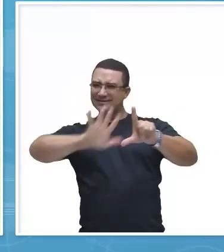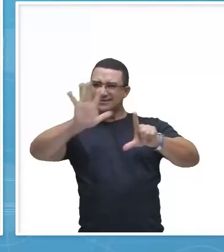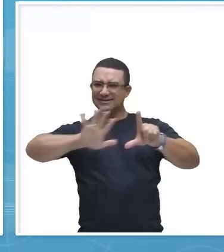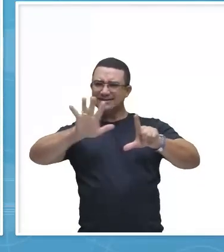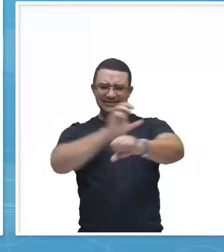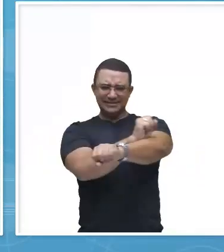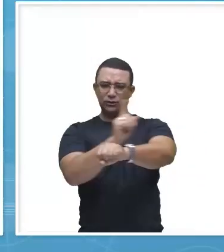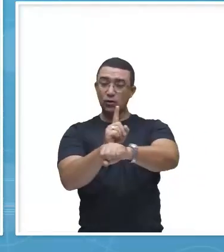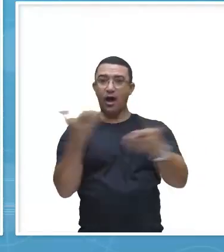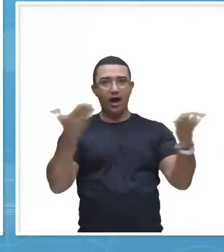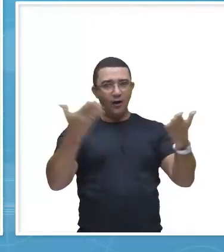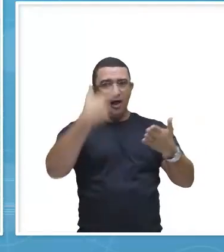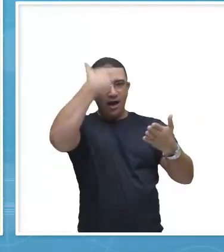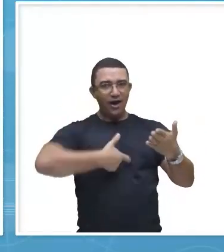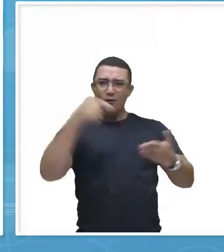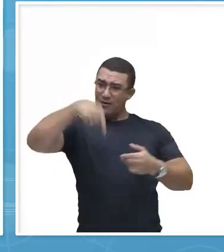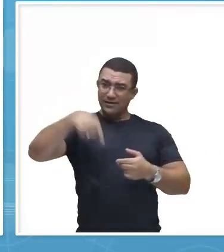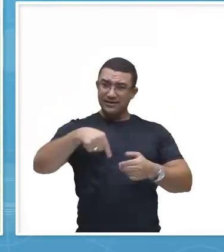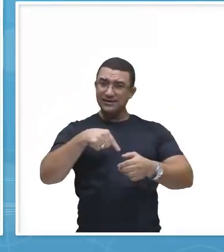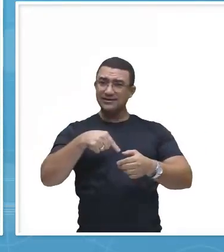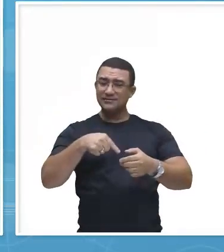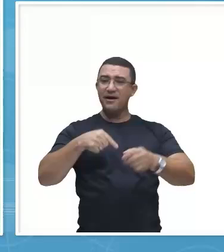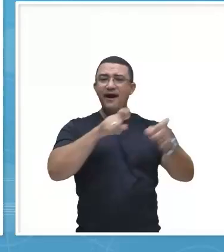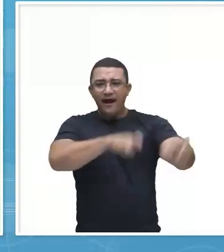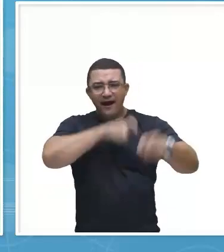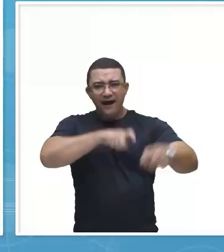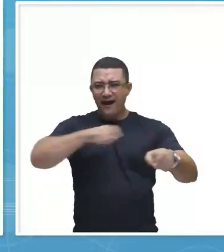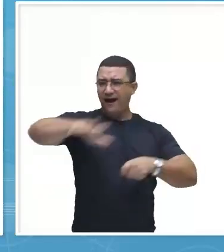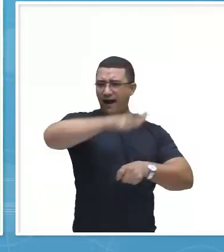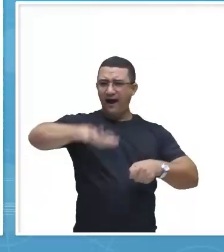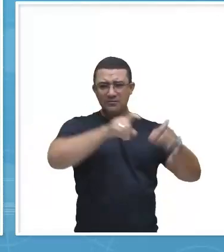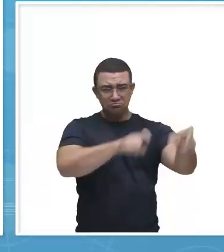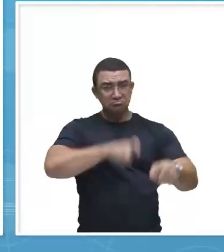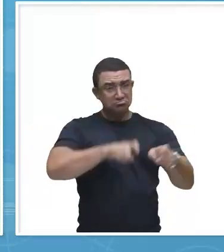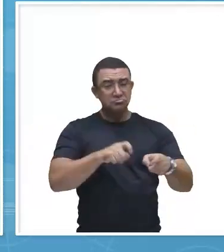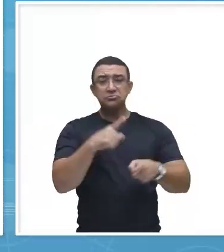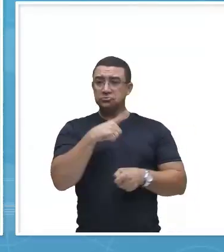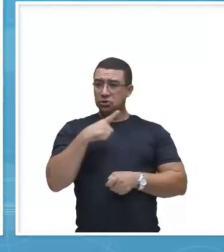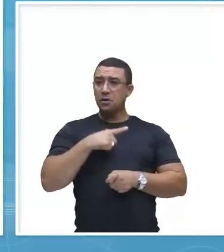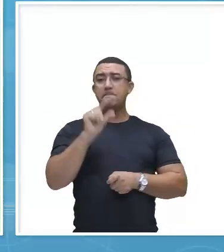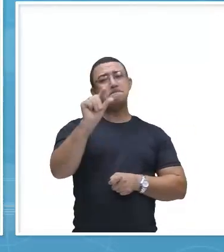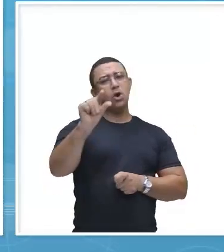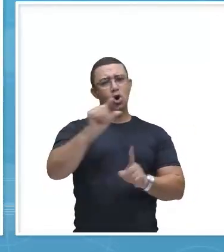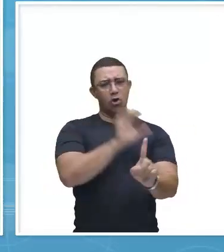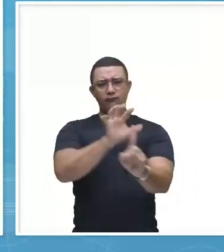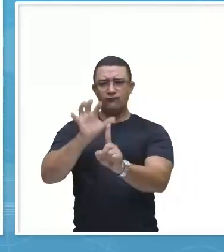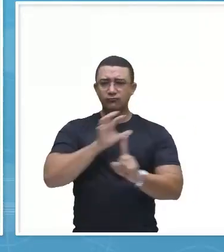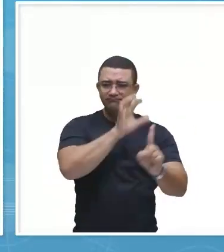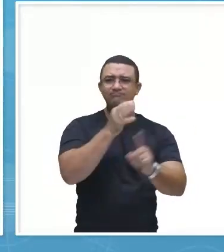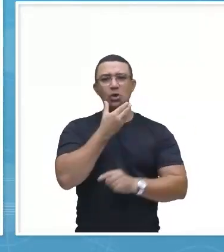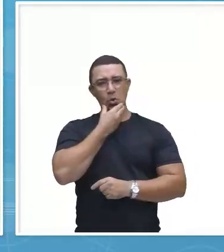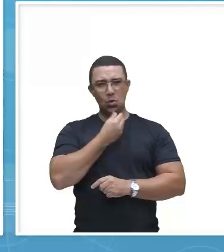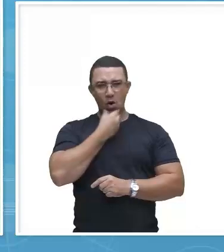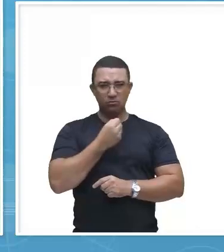agora estou numa área de campo. E aqui nós temos pouca interferência do homem. Pouquíssima, inclusive.